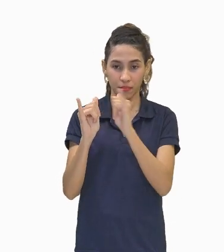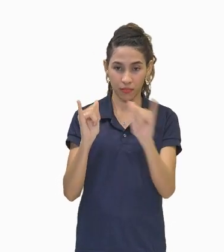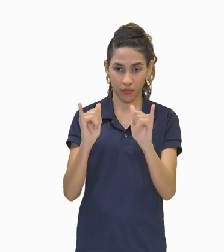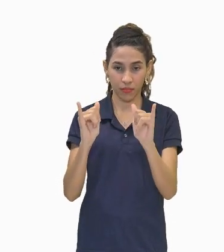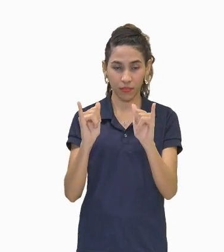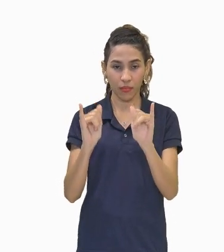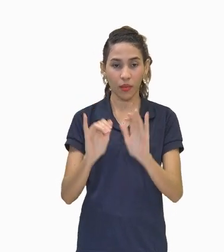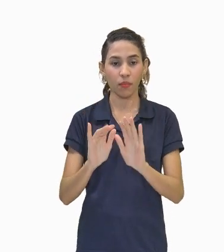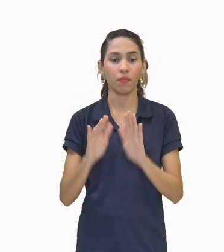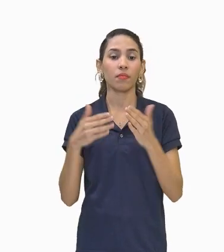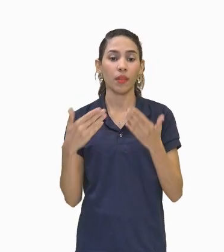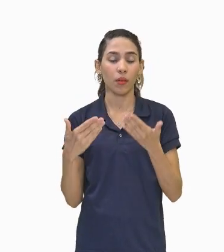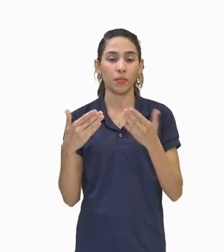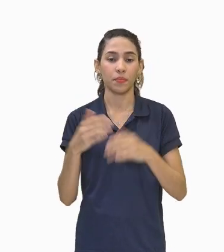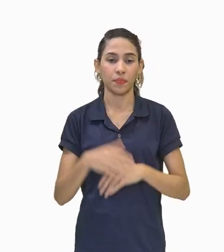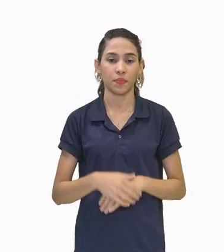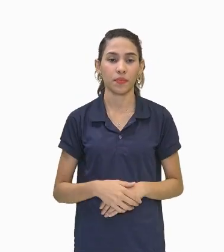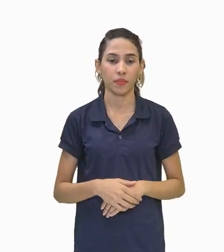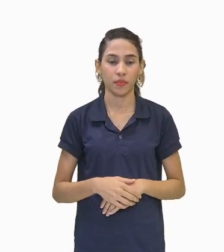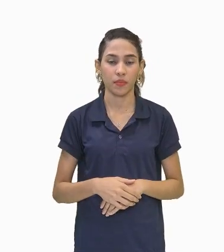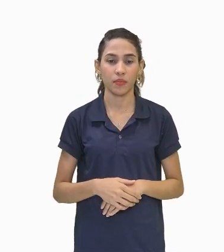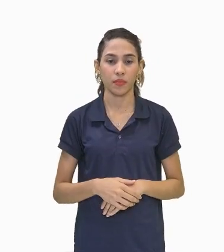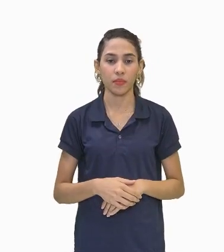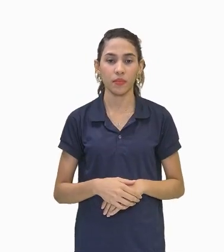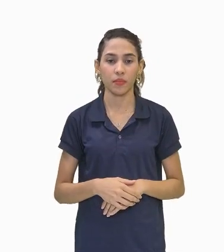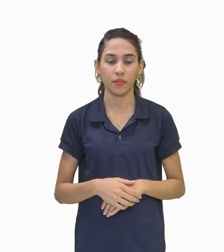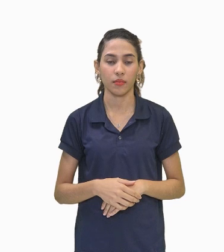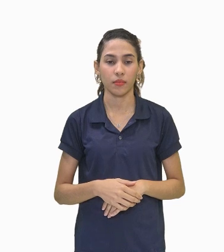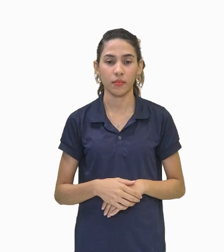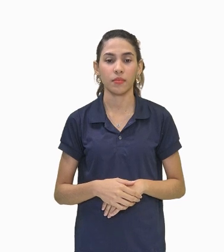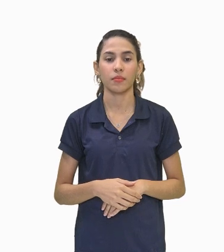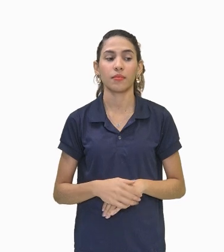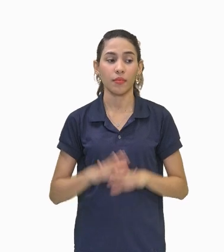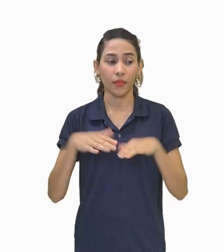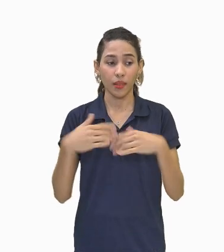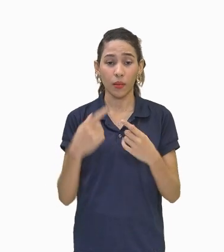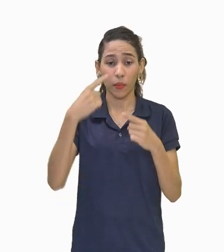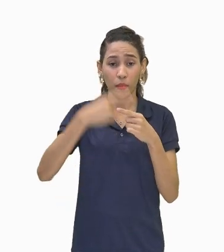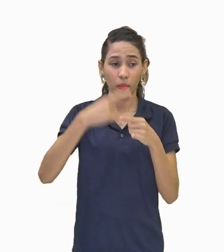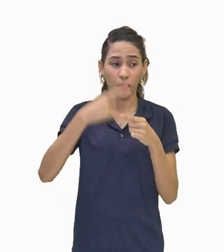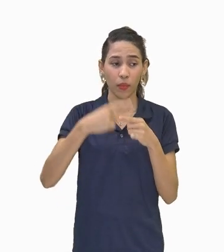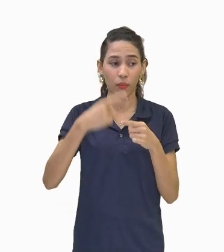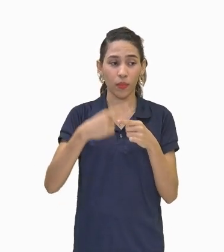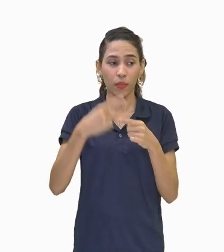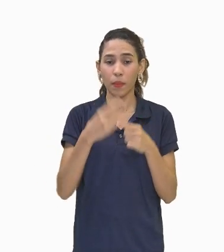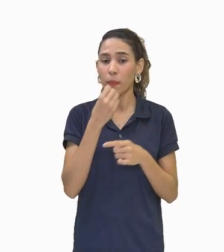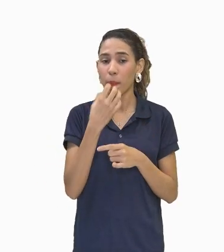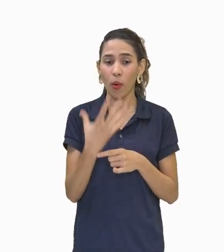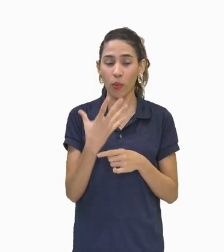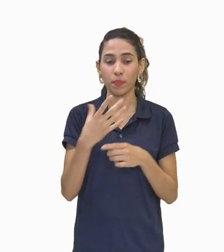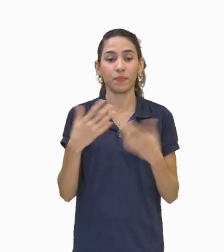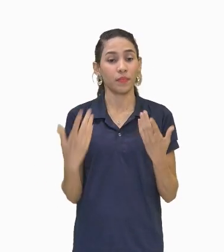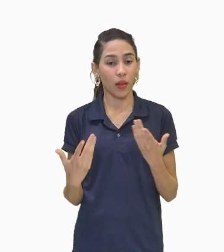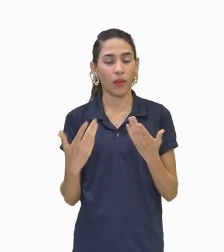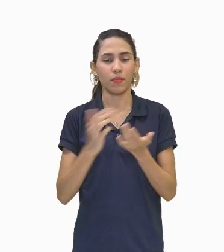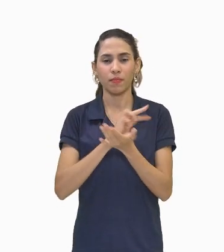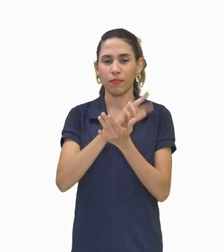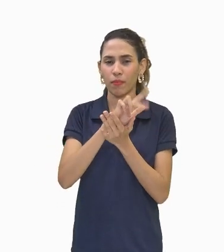em paralelo oferecem várias vantagens significativas, especialmente